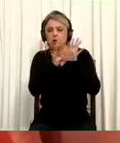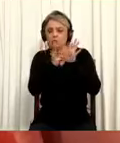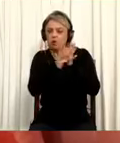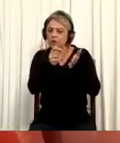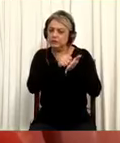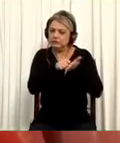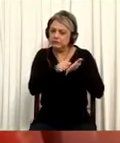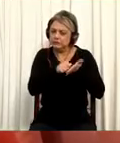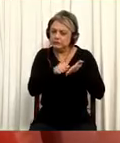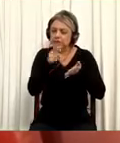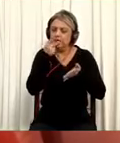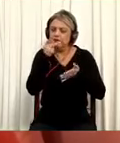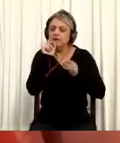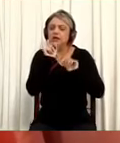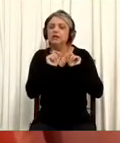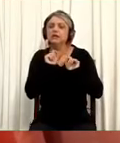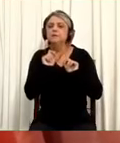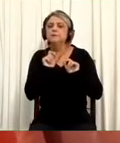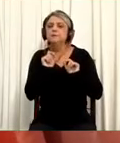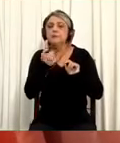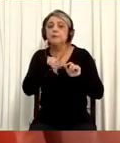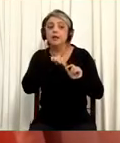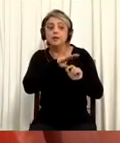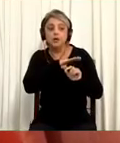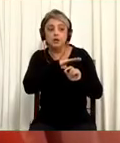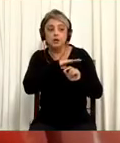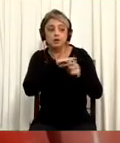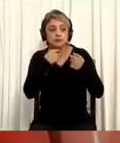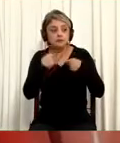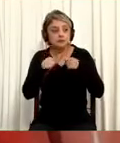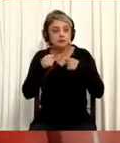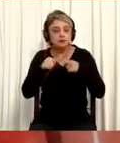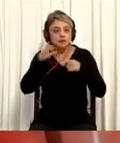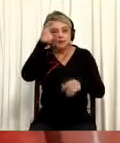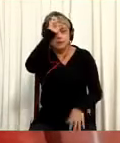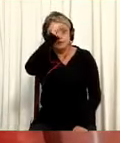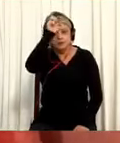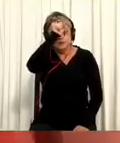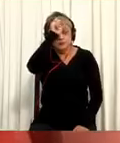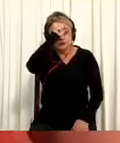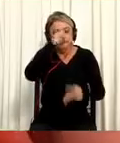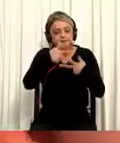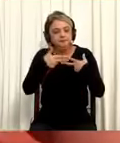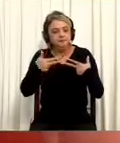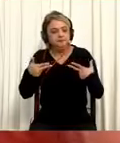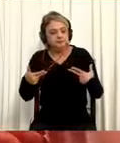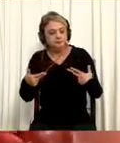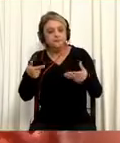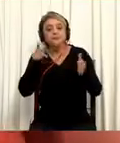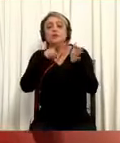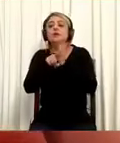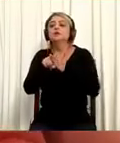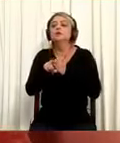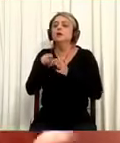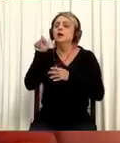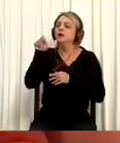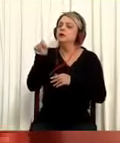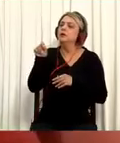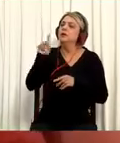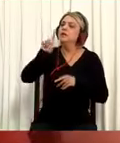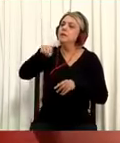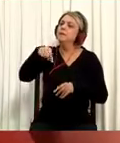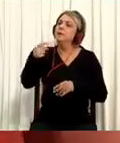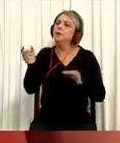que ele diz o seguinte, que nós precisamos aprender algo, que perguntaram para ele, e